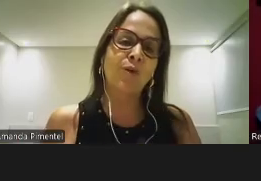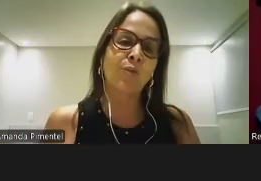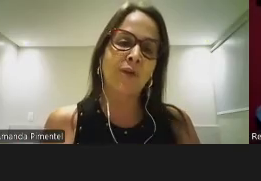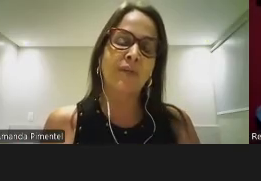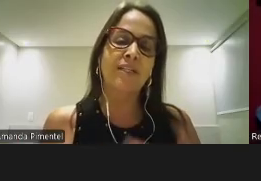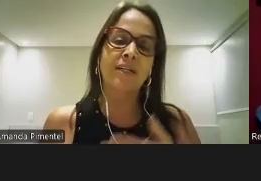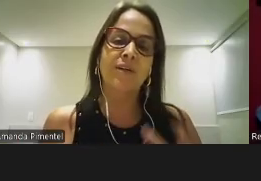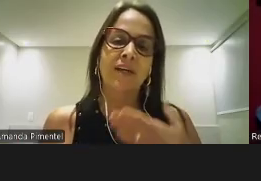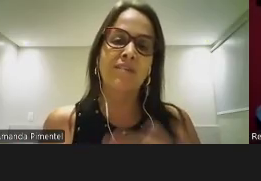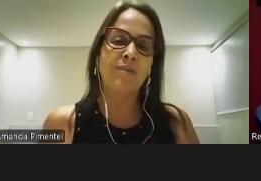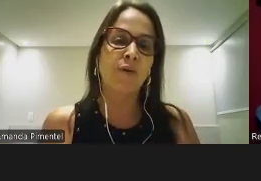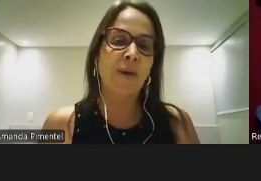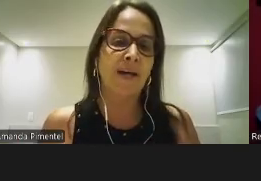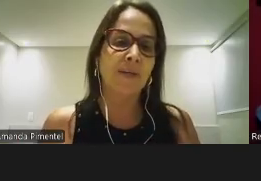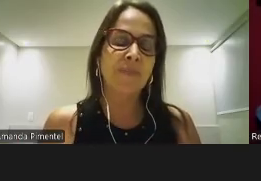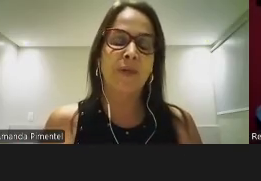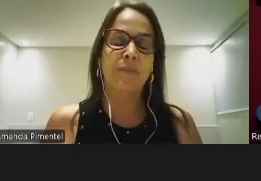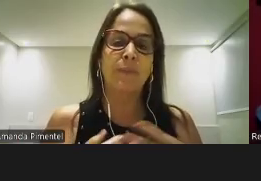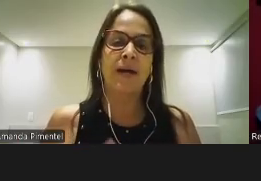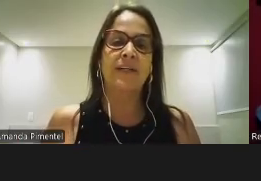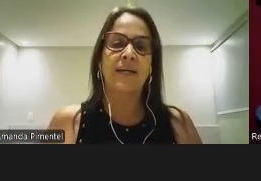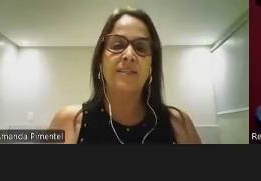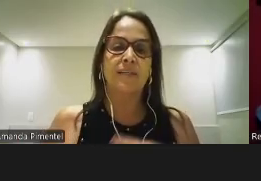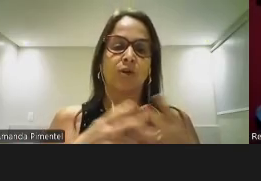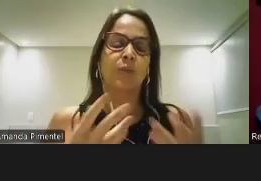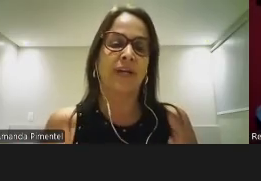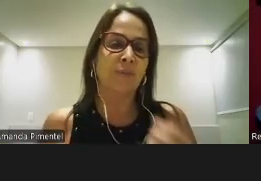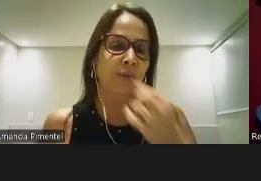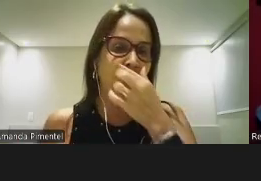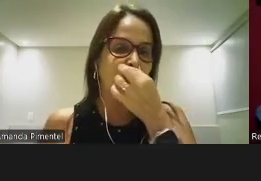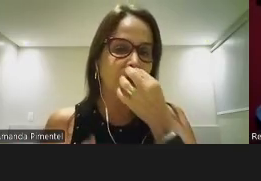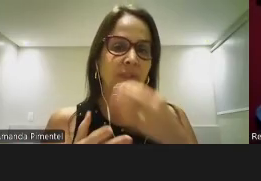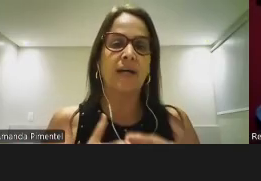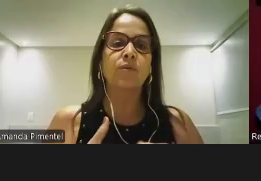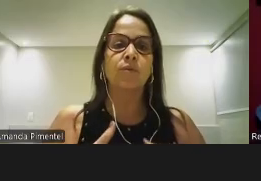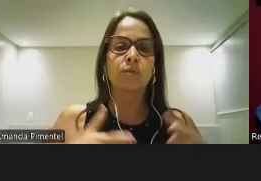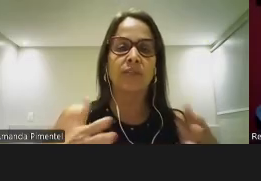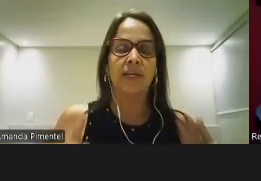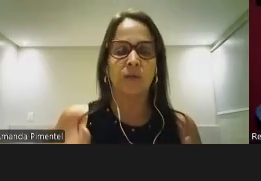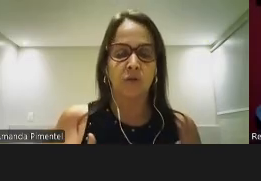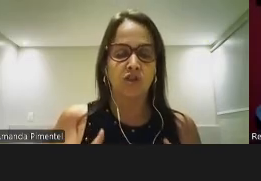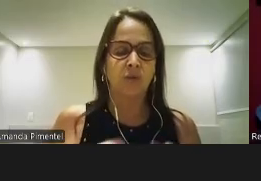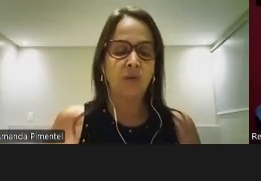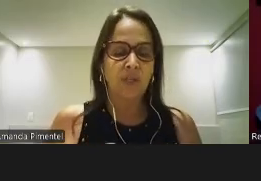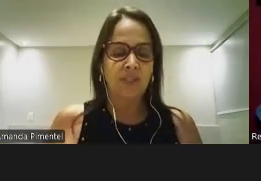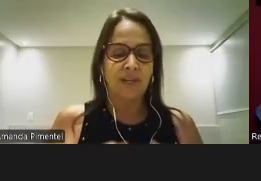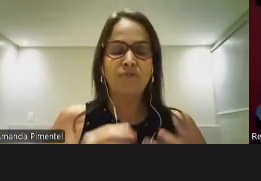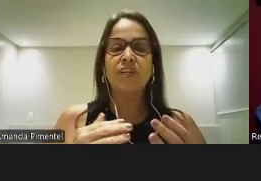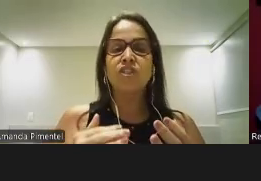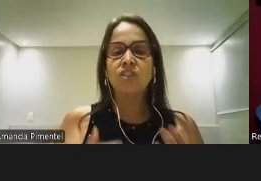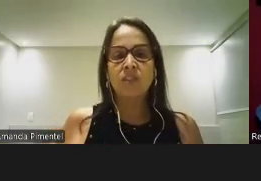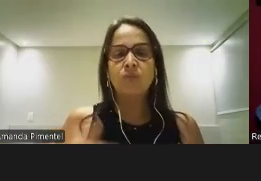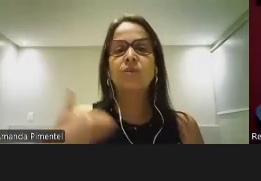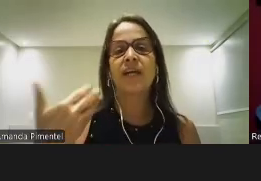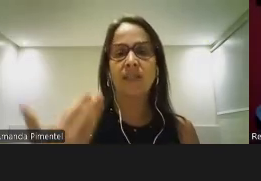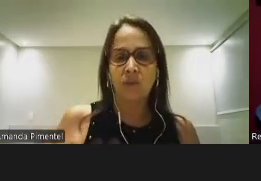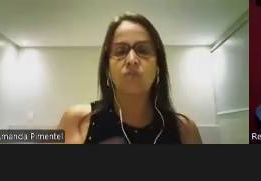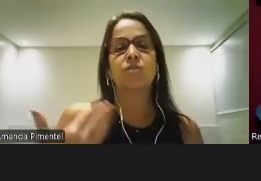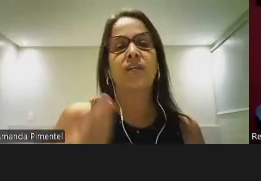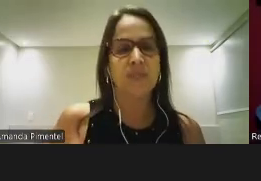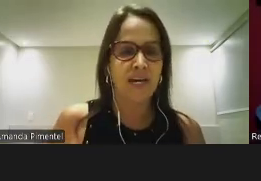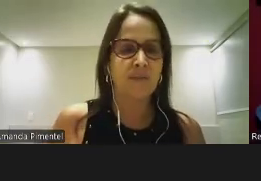ela levou para mim, Dani, eu quero levar meu pai. Meu pai está sendo acompanhado por um neuro, está com um diagnóstico, está fechando